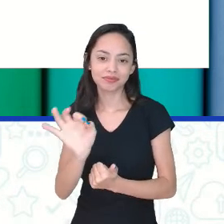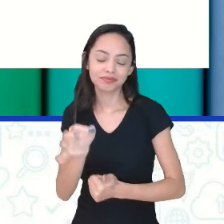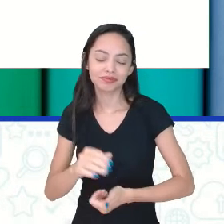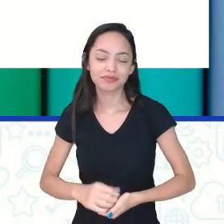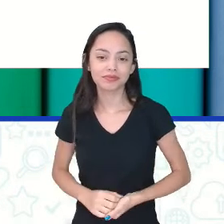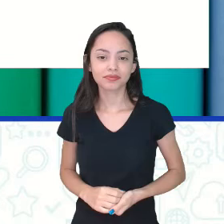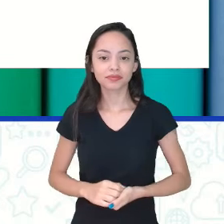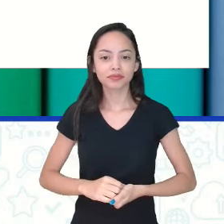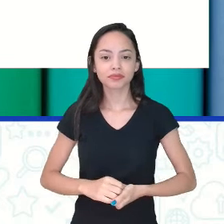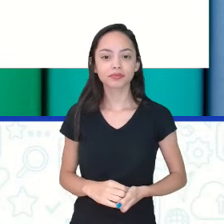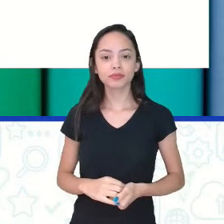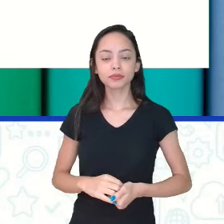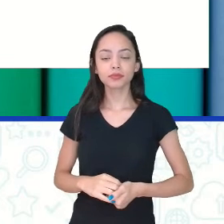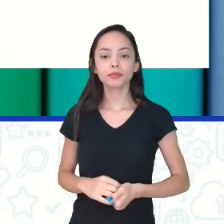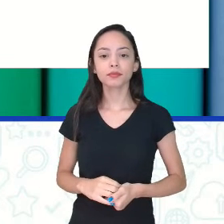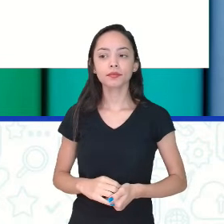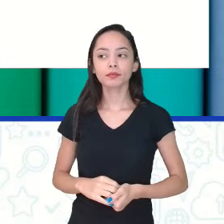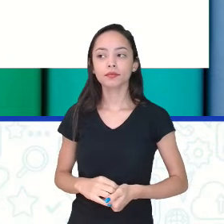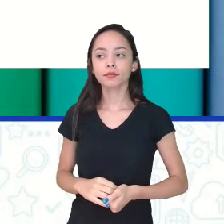Portanto,